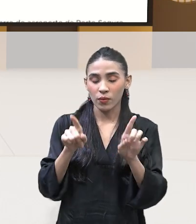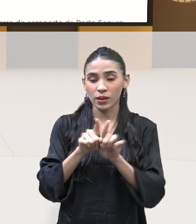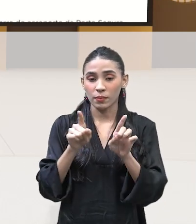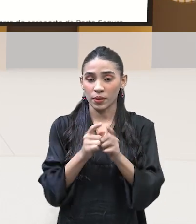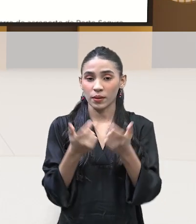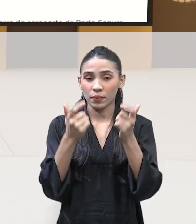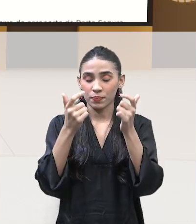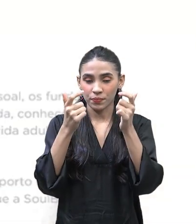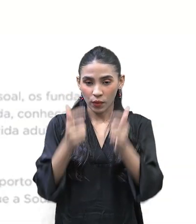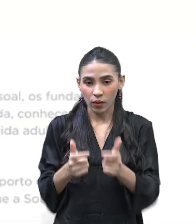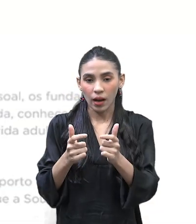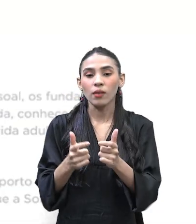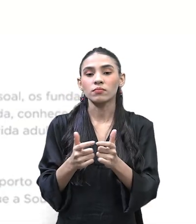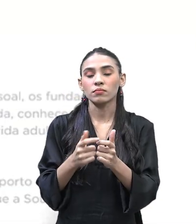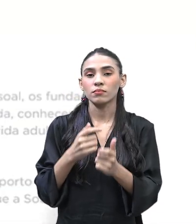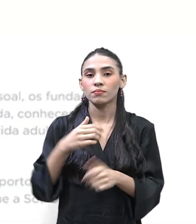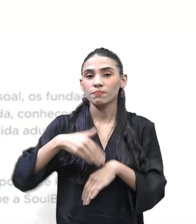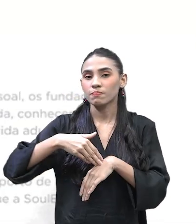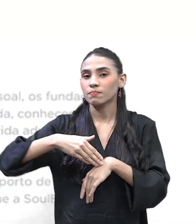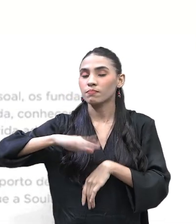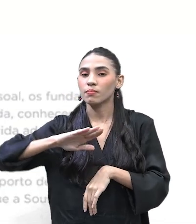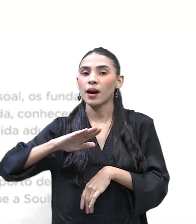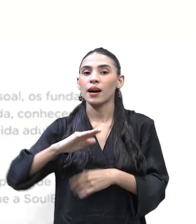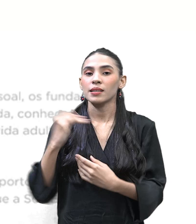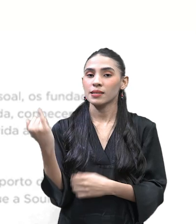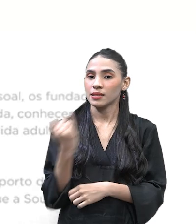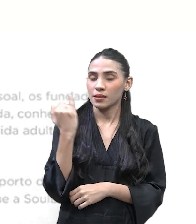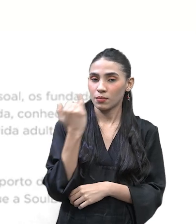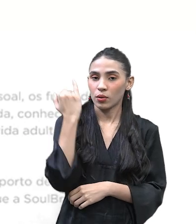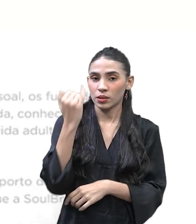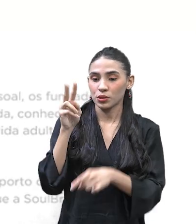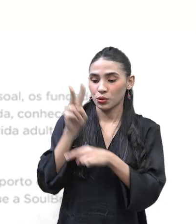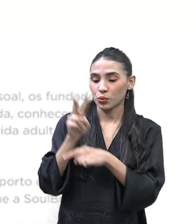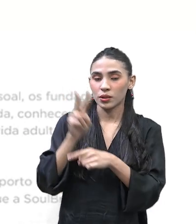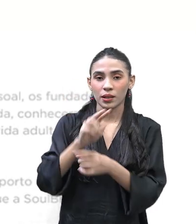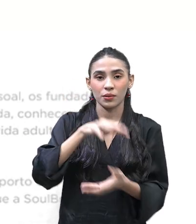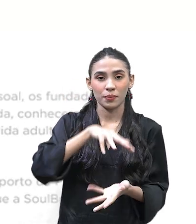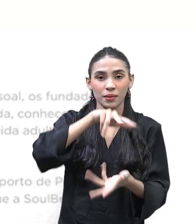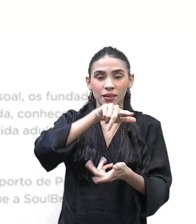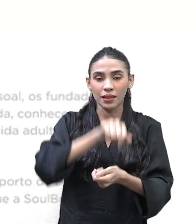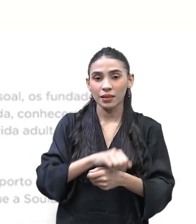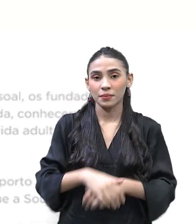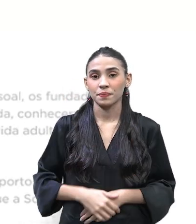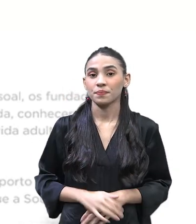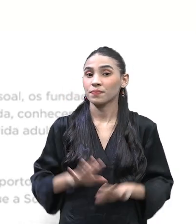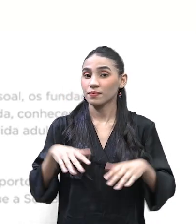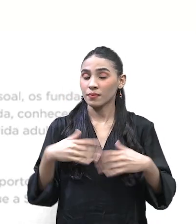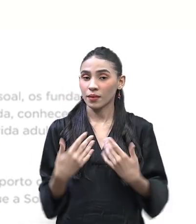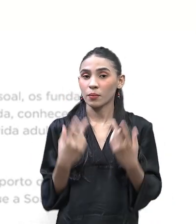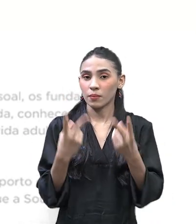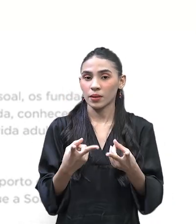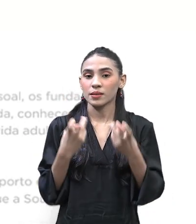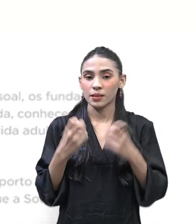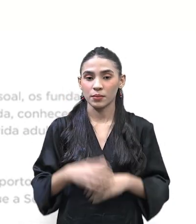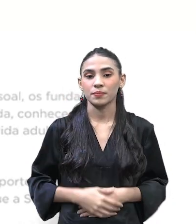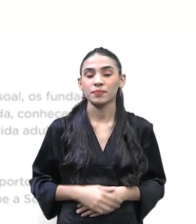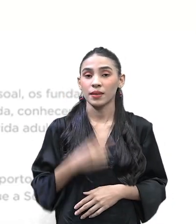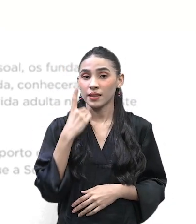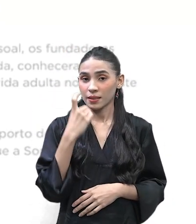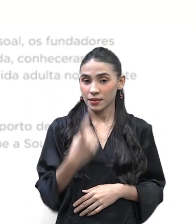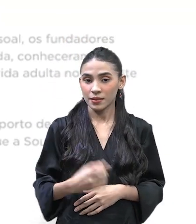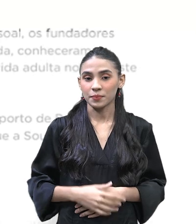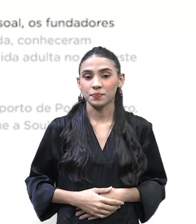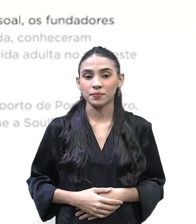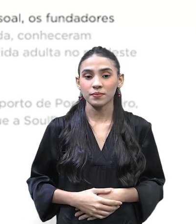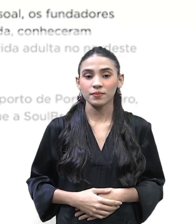território numa das áreas mais conservadas do planeta. Então, olha só. Muito né? interessante, né? E